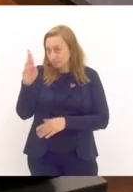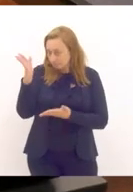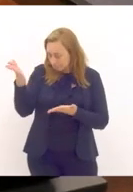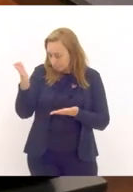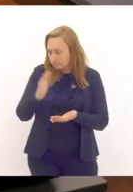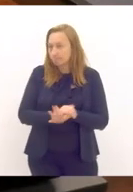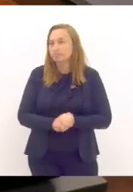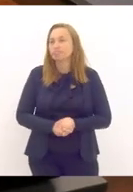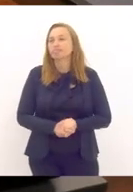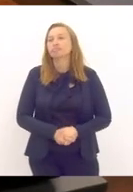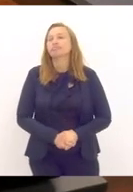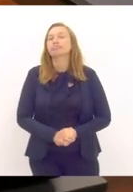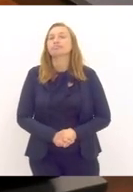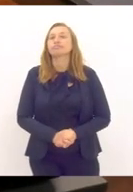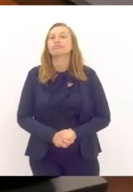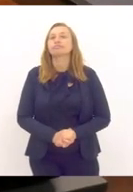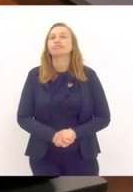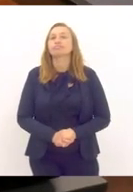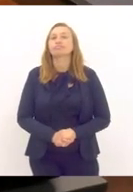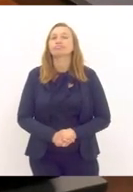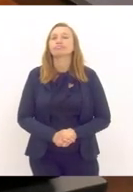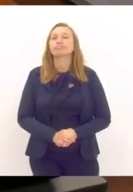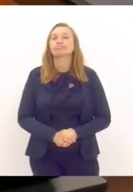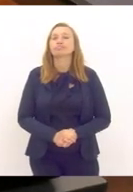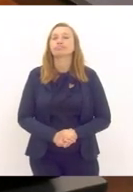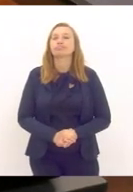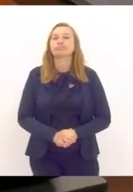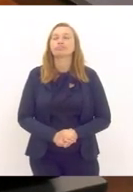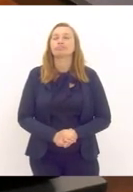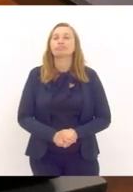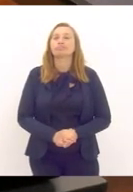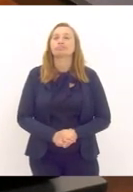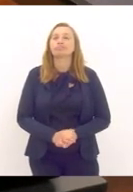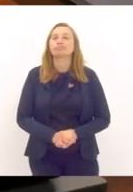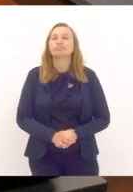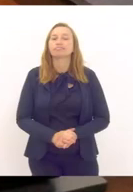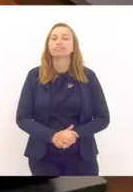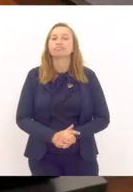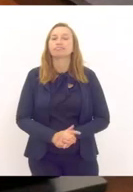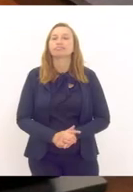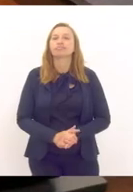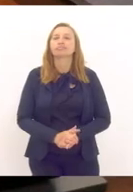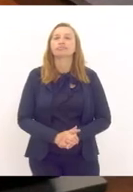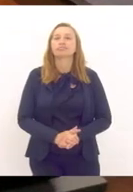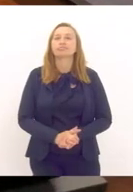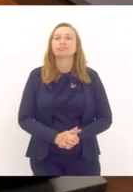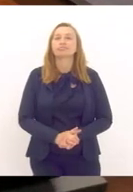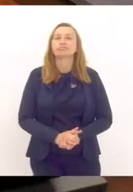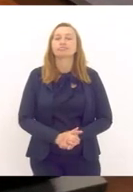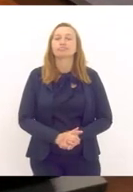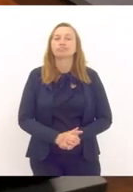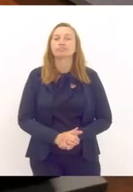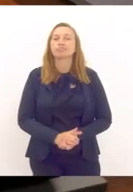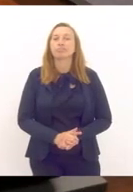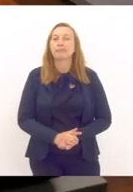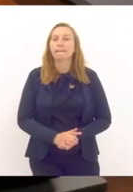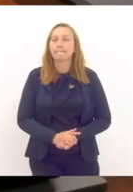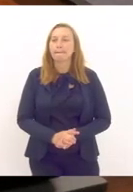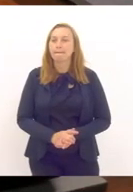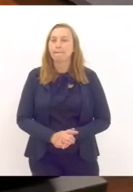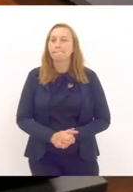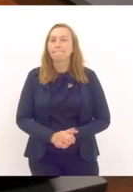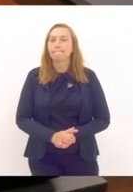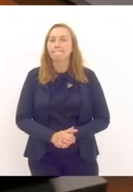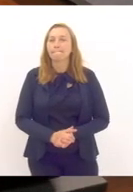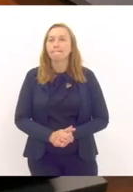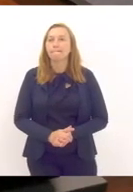de Orçamento, no sentido da gente ter uma projeção da justa medida que o